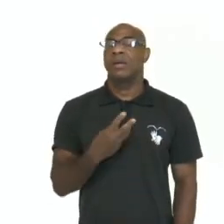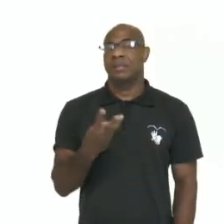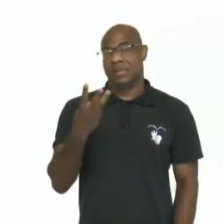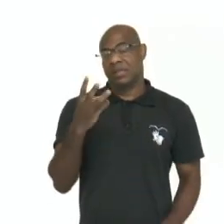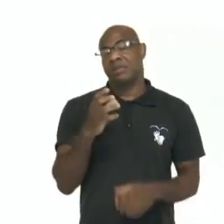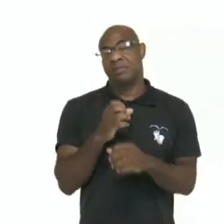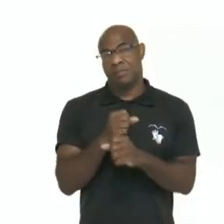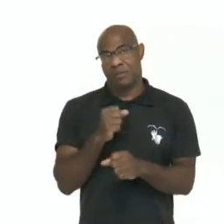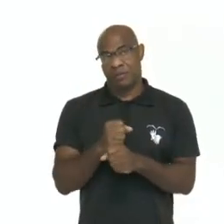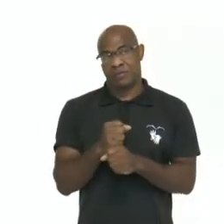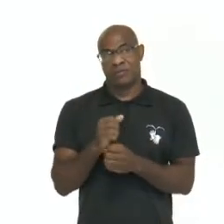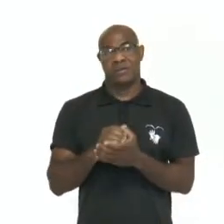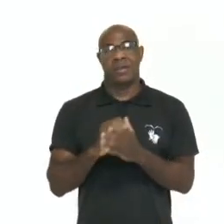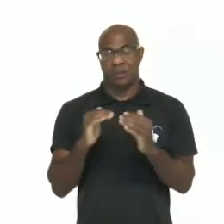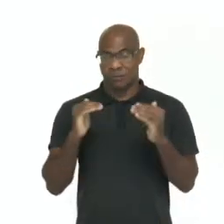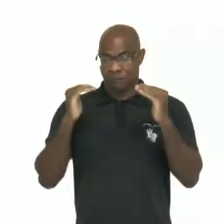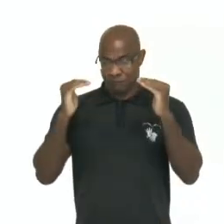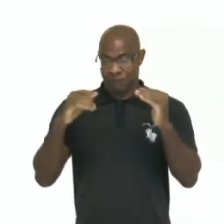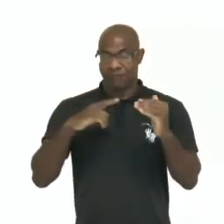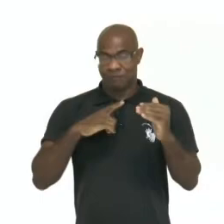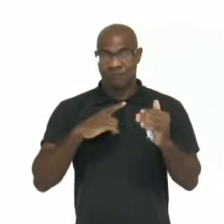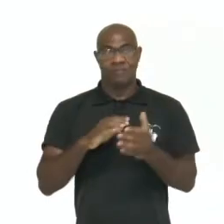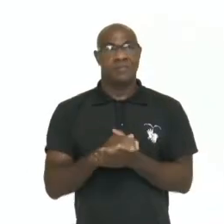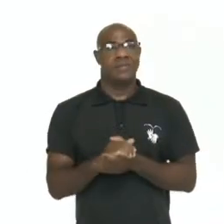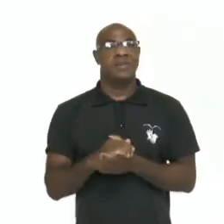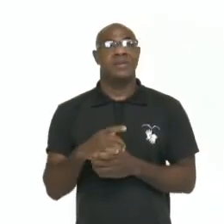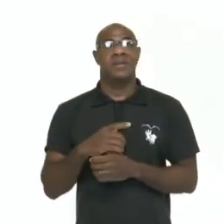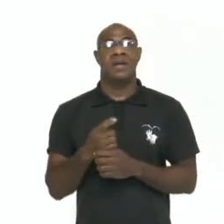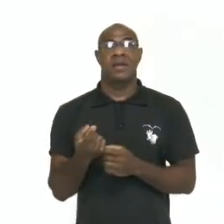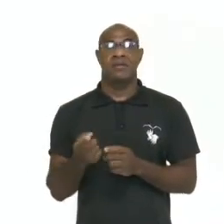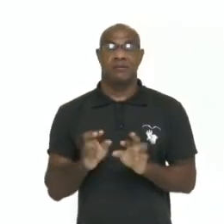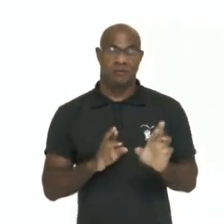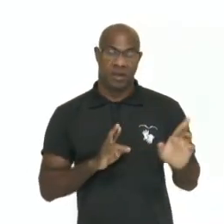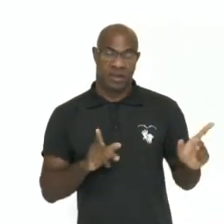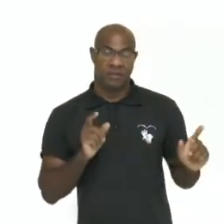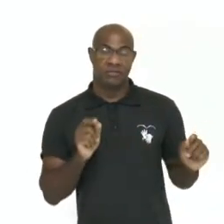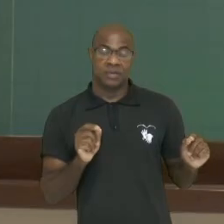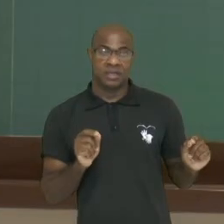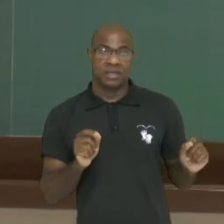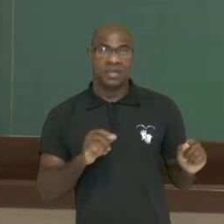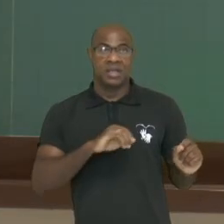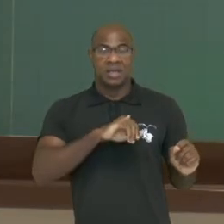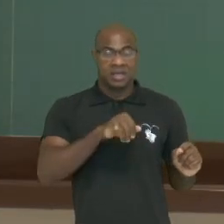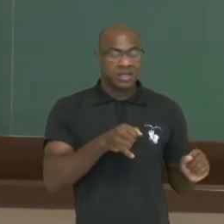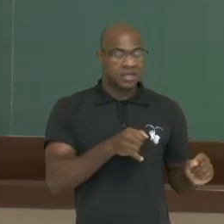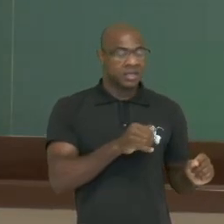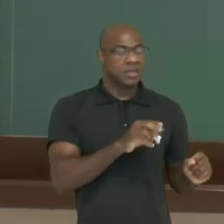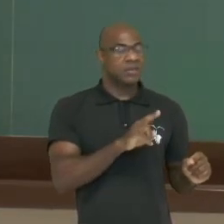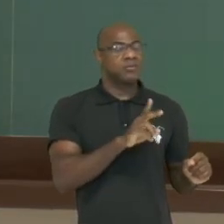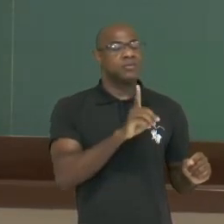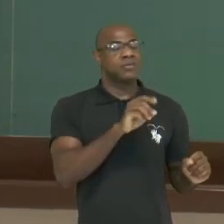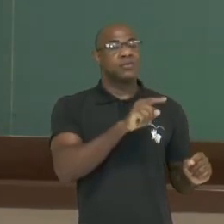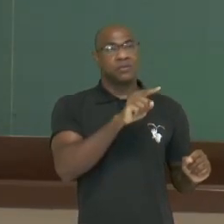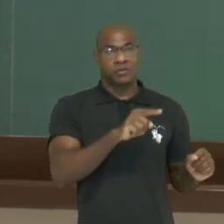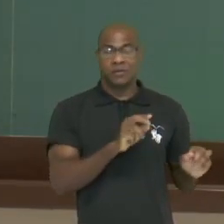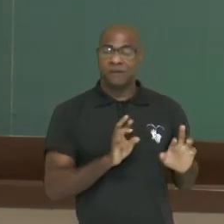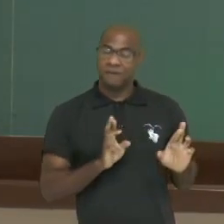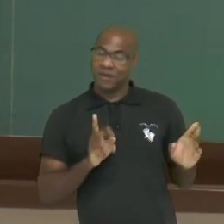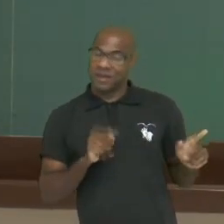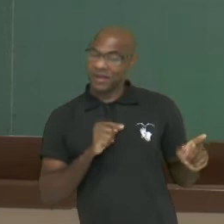né? Uma pontuação superior. Ao contrário do judô, então percebam, por mais que possuem